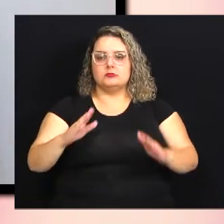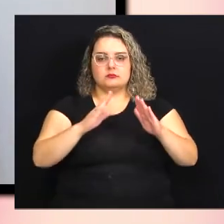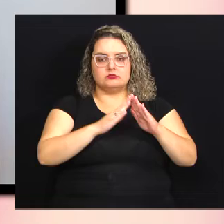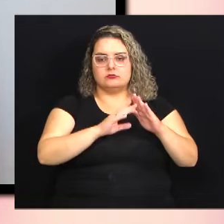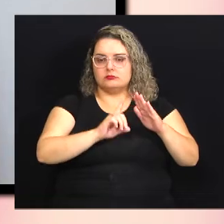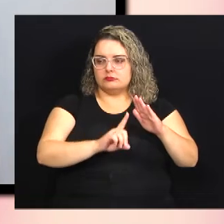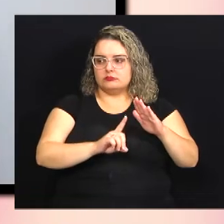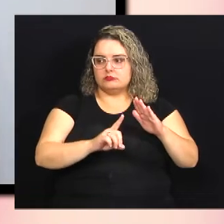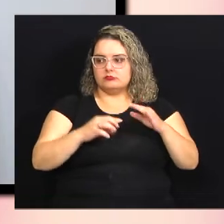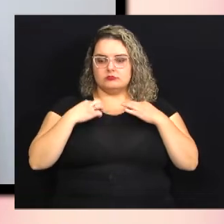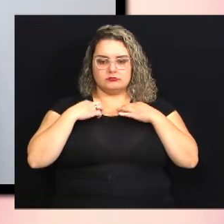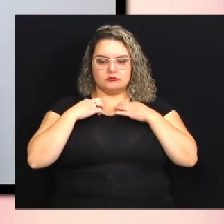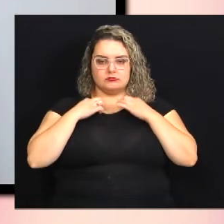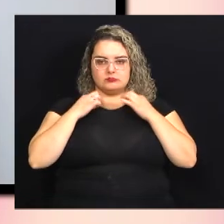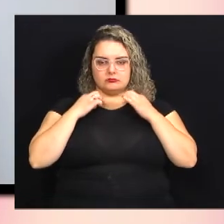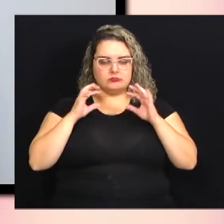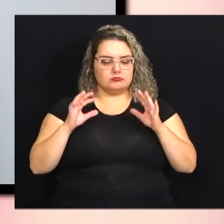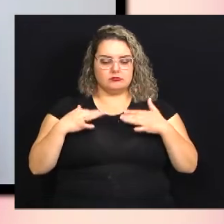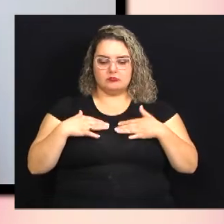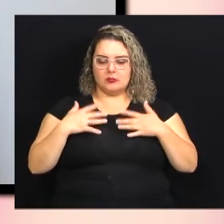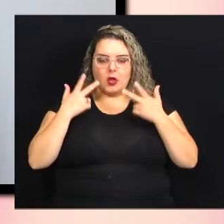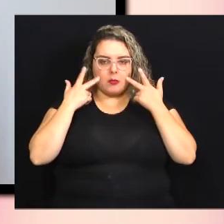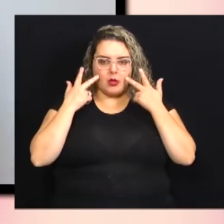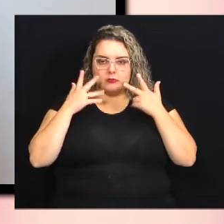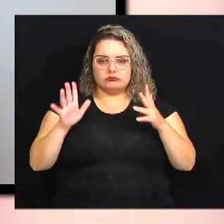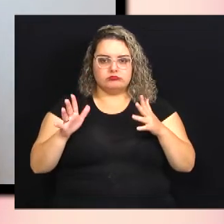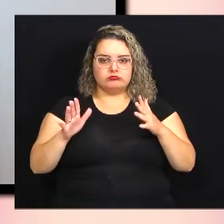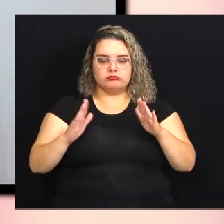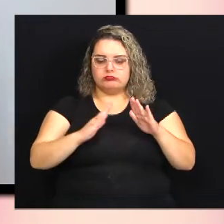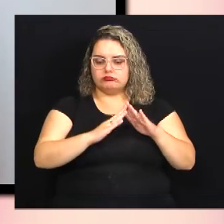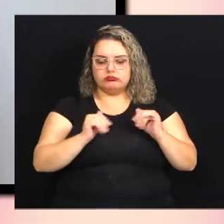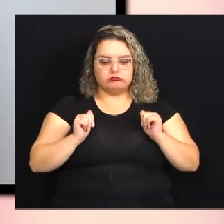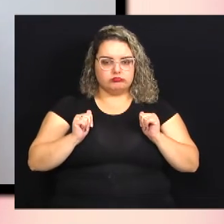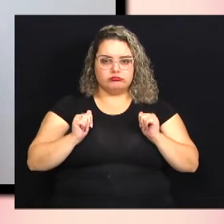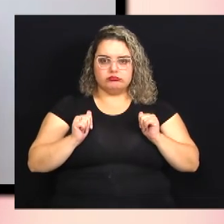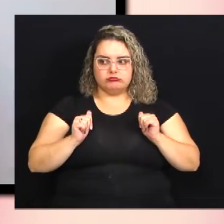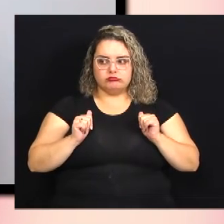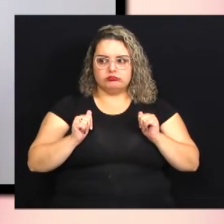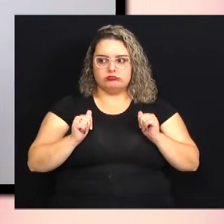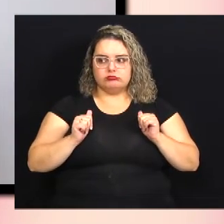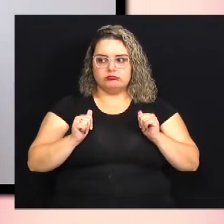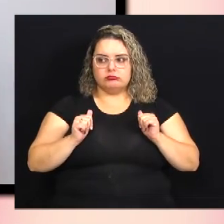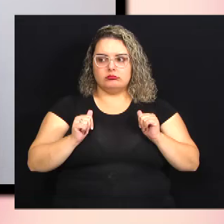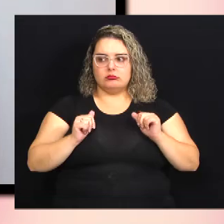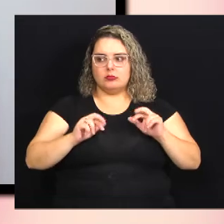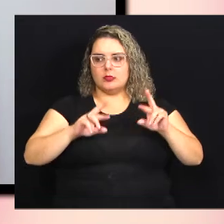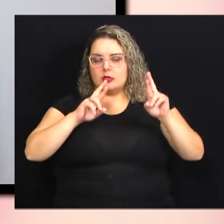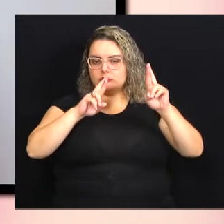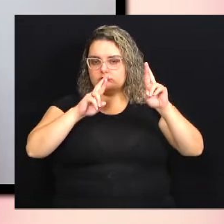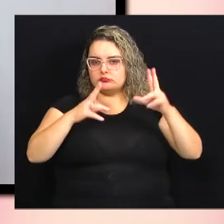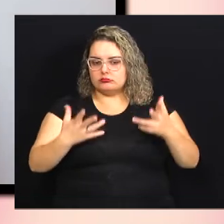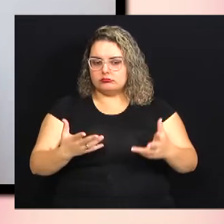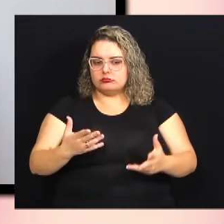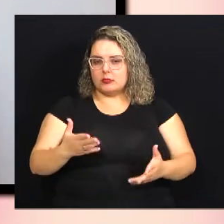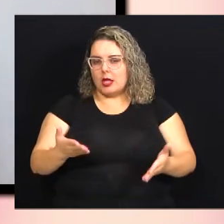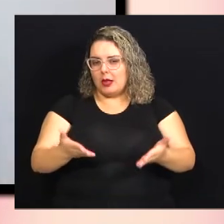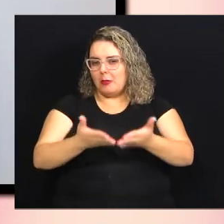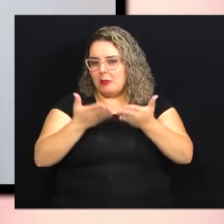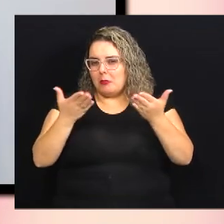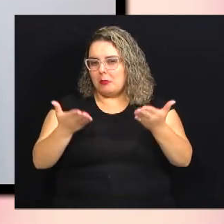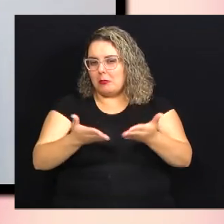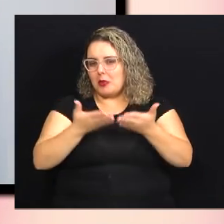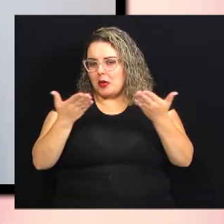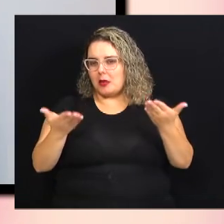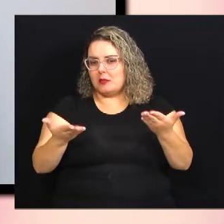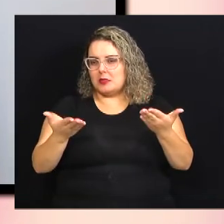pijaminha em casa, ela não ia fazer mais nada, né? Então, era uma perspectiva muito pobre do